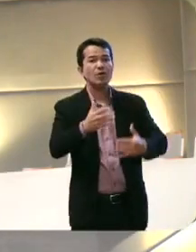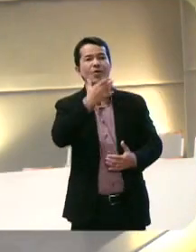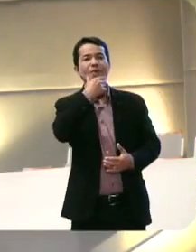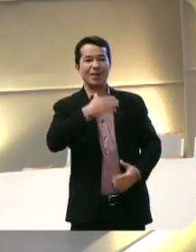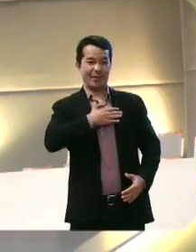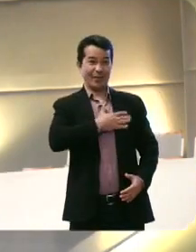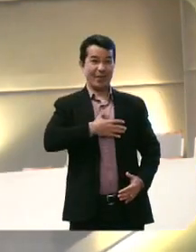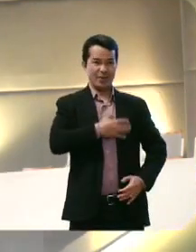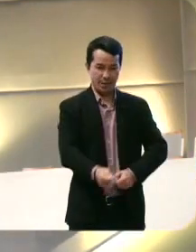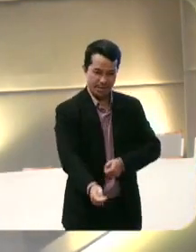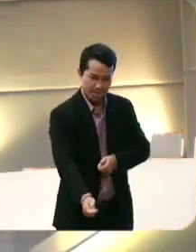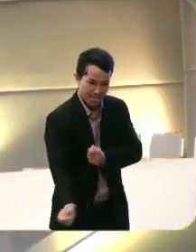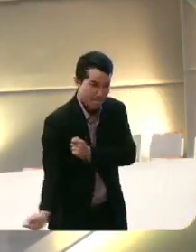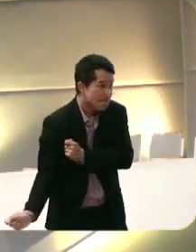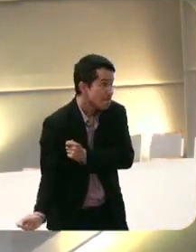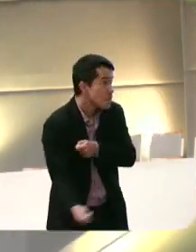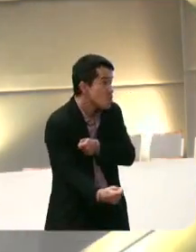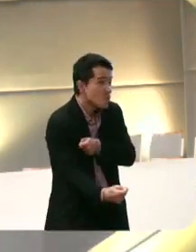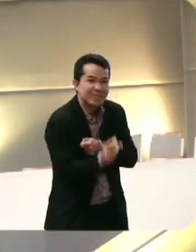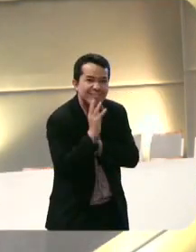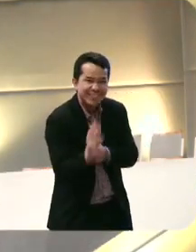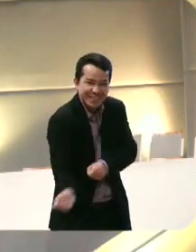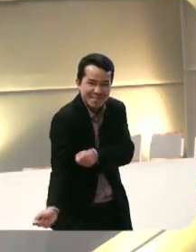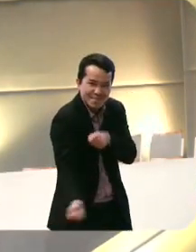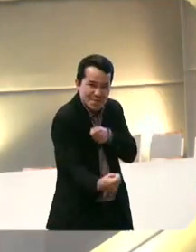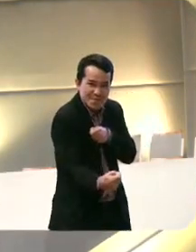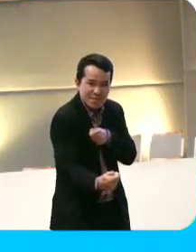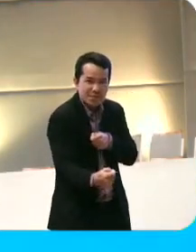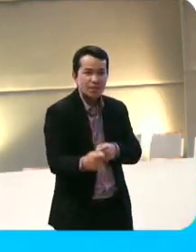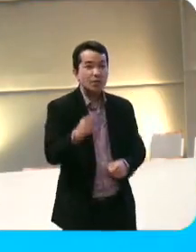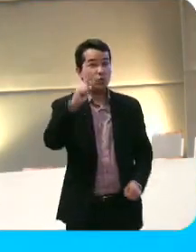fala para ele: ei, me entrega.